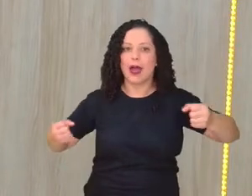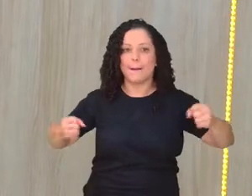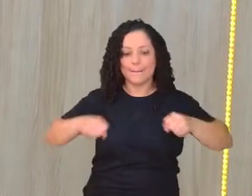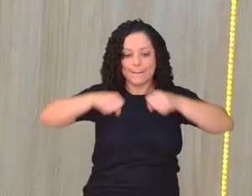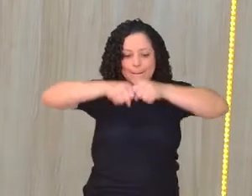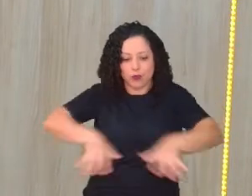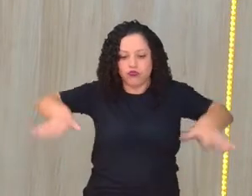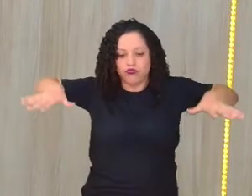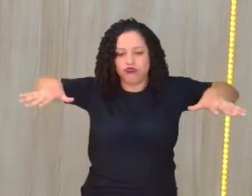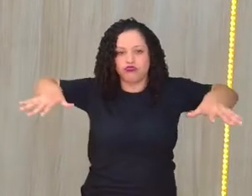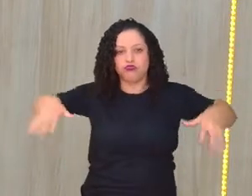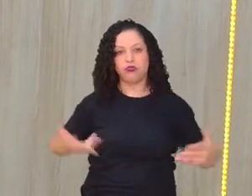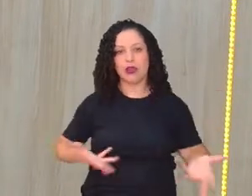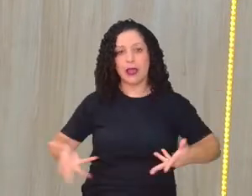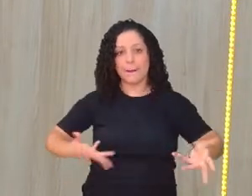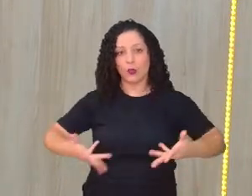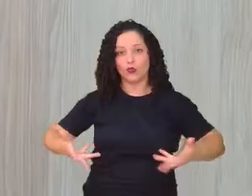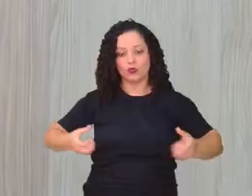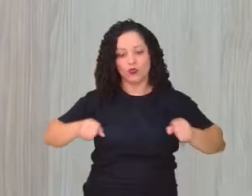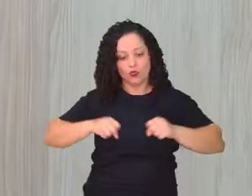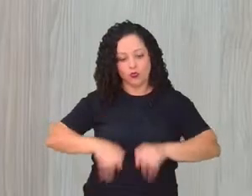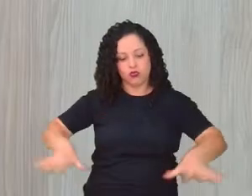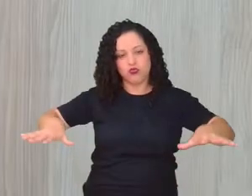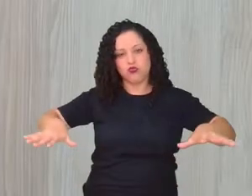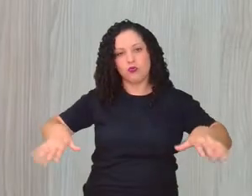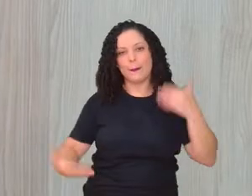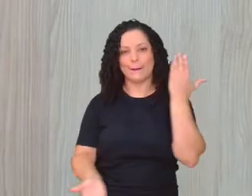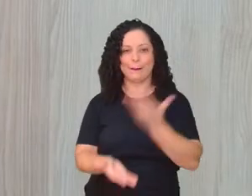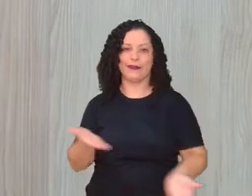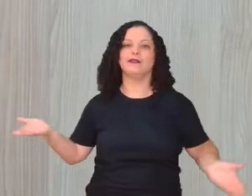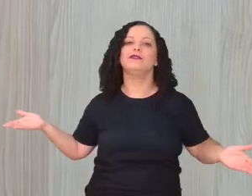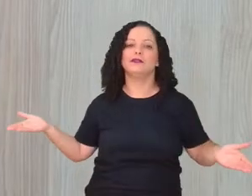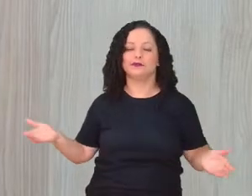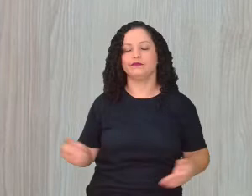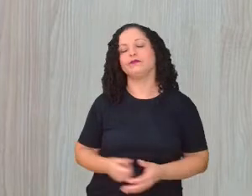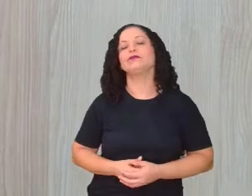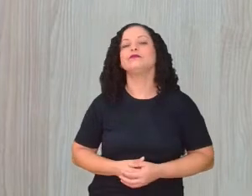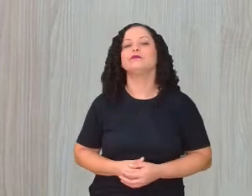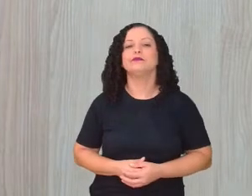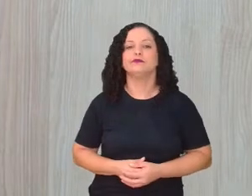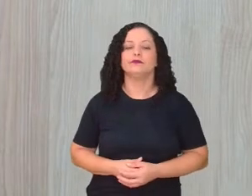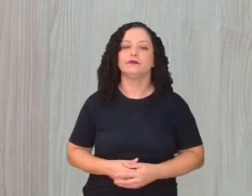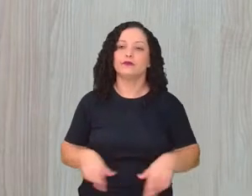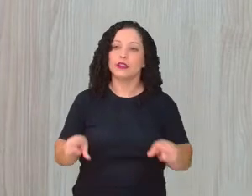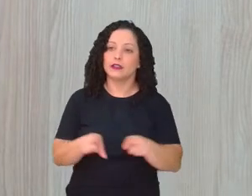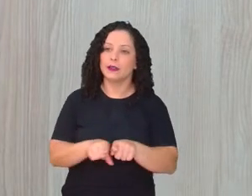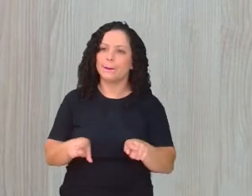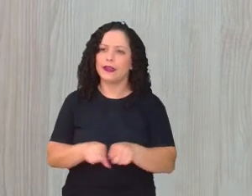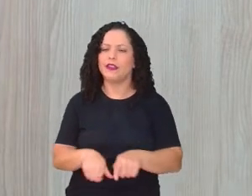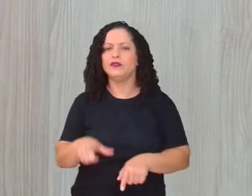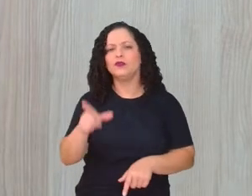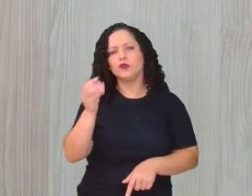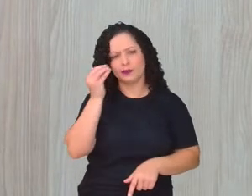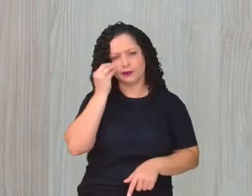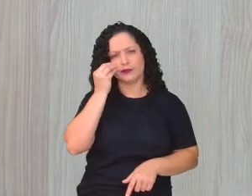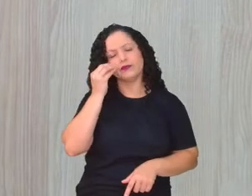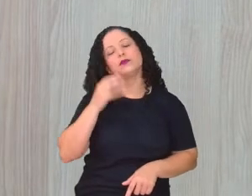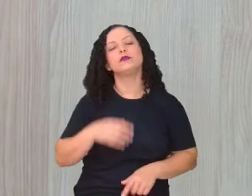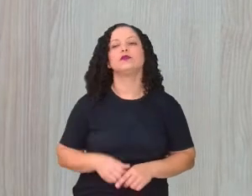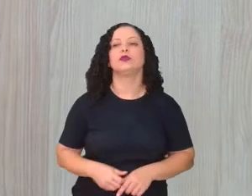produção perdida. Em Ok? contrapartida também, professor Luciano, só uma observação. Tinha essa problemática,